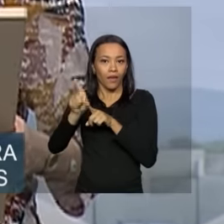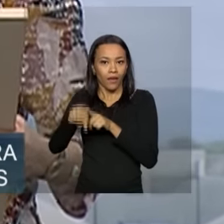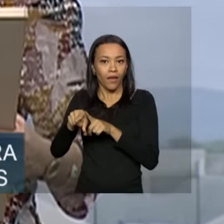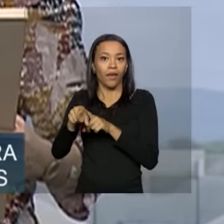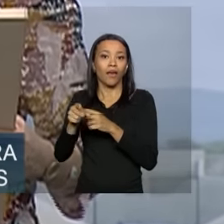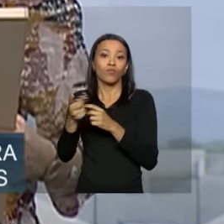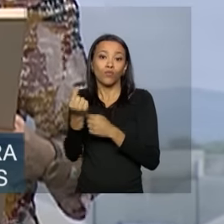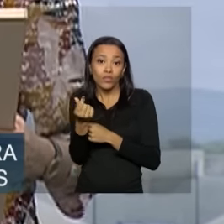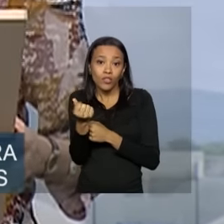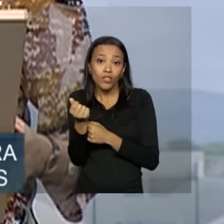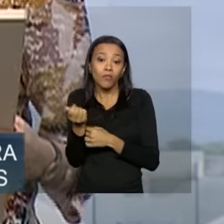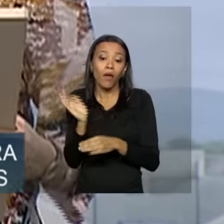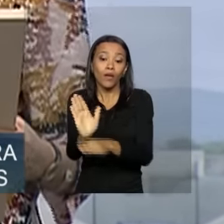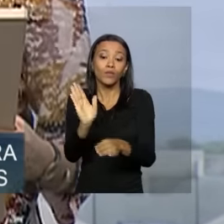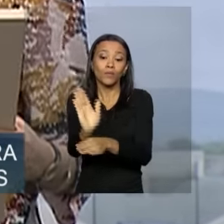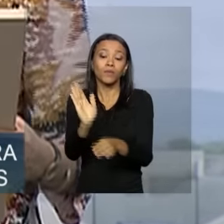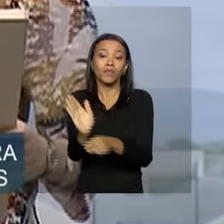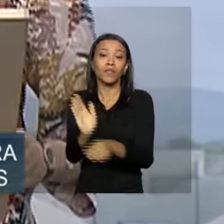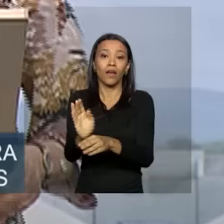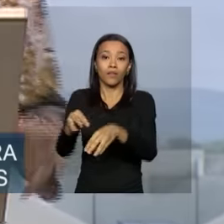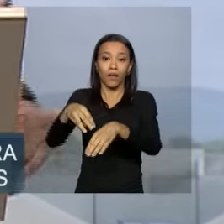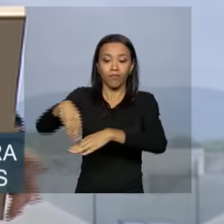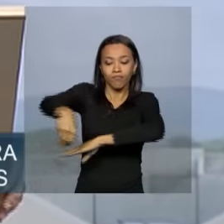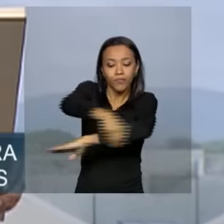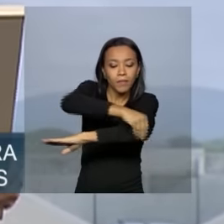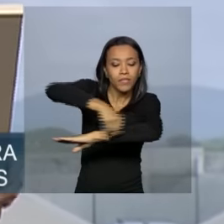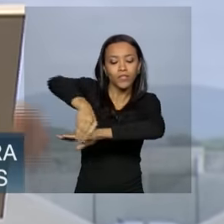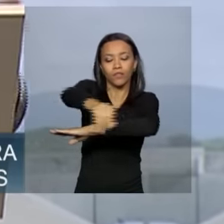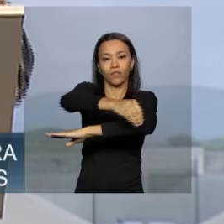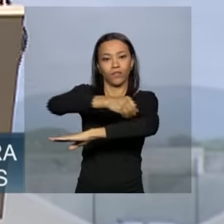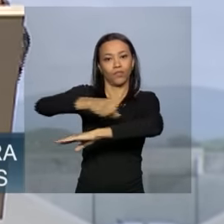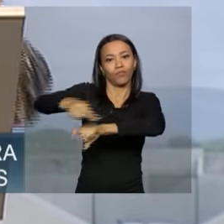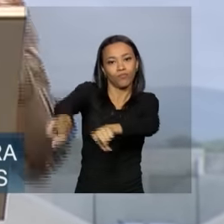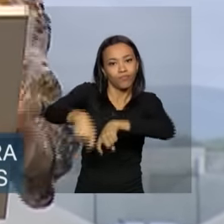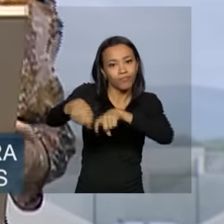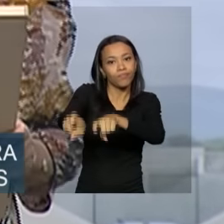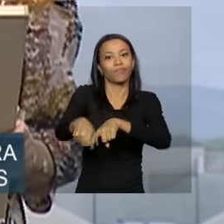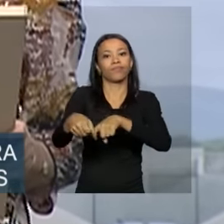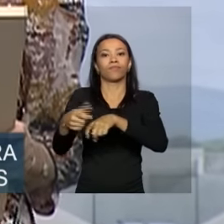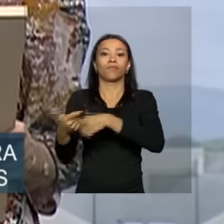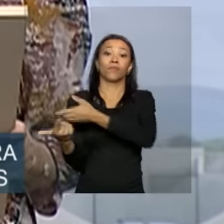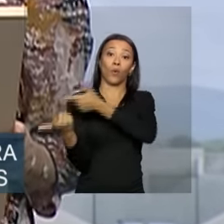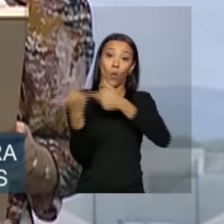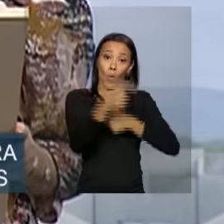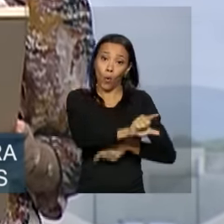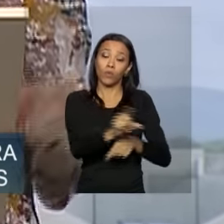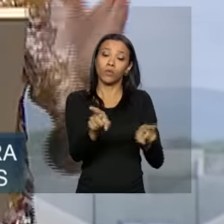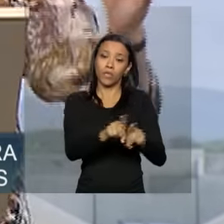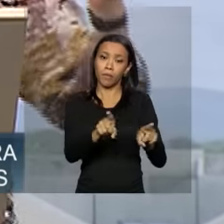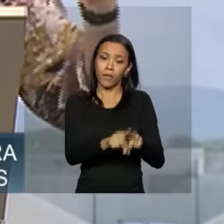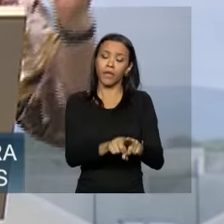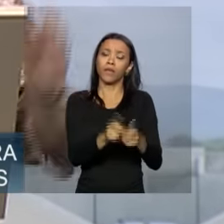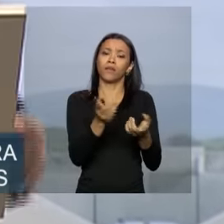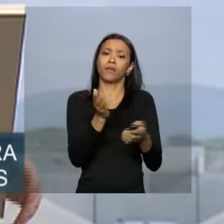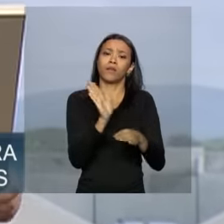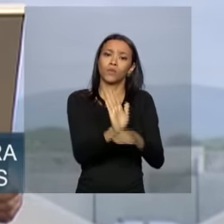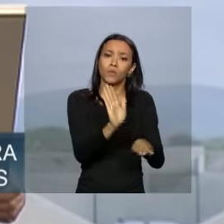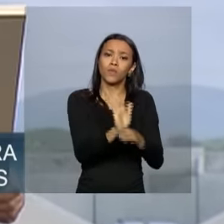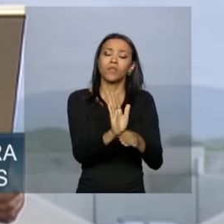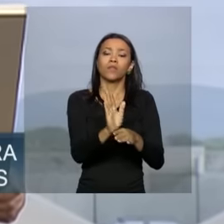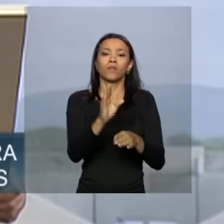e o Bolsa Estiagem. Nós temos toda uma rede de